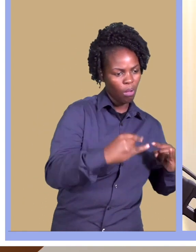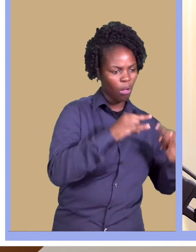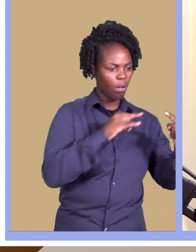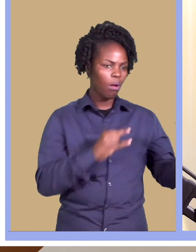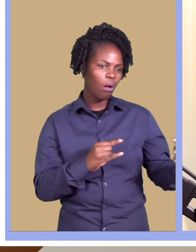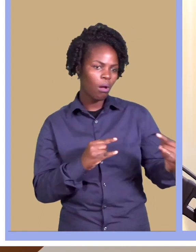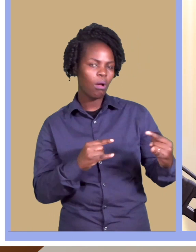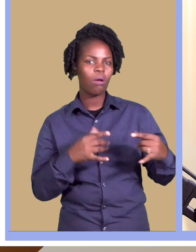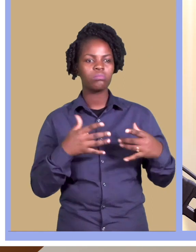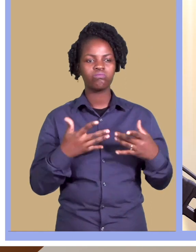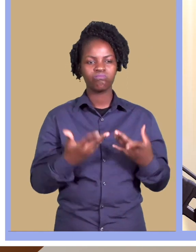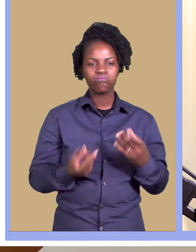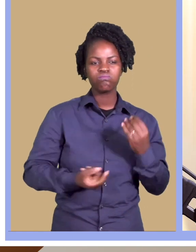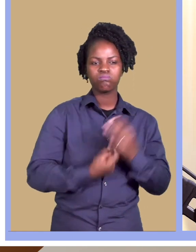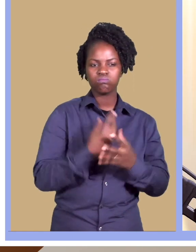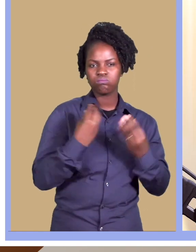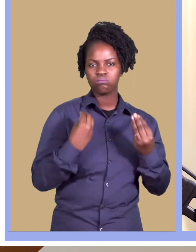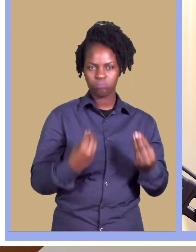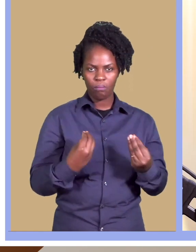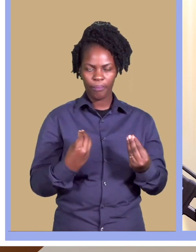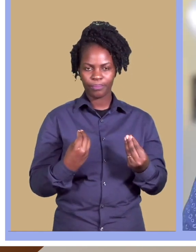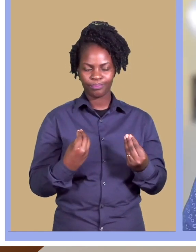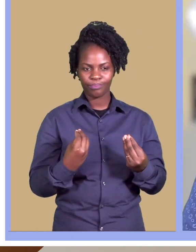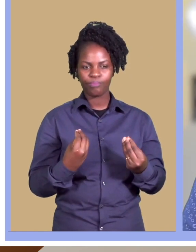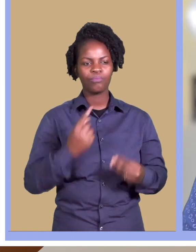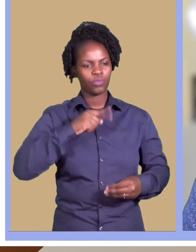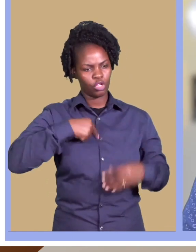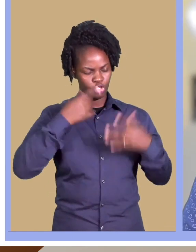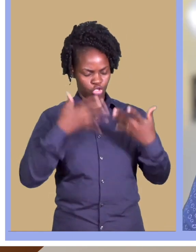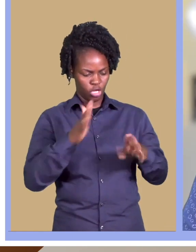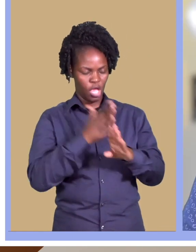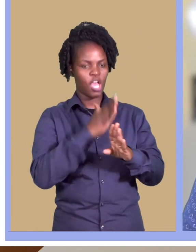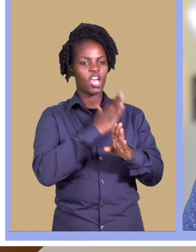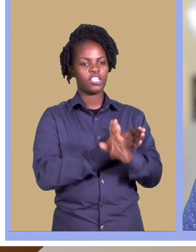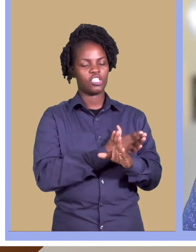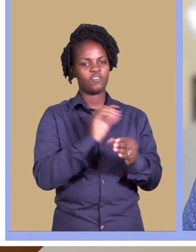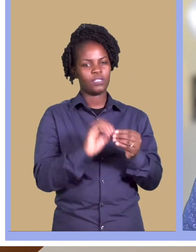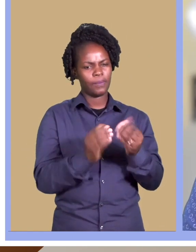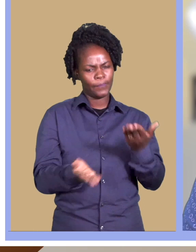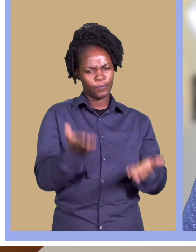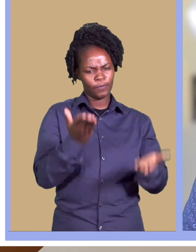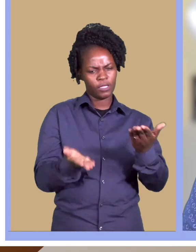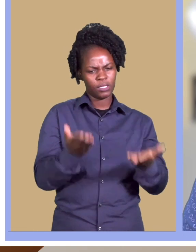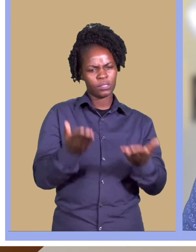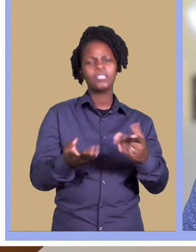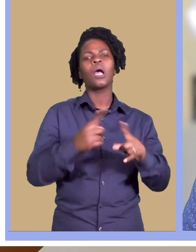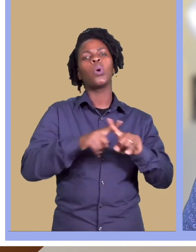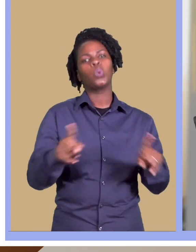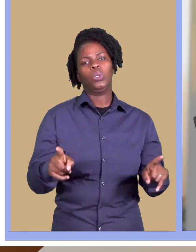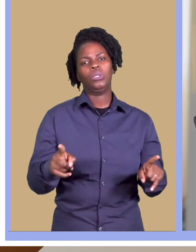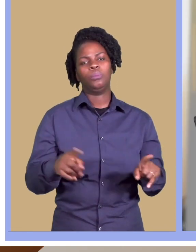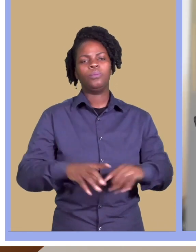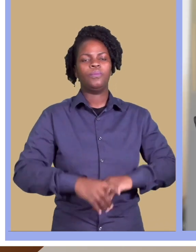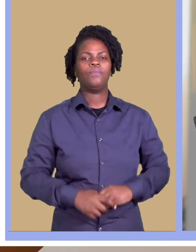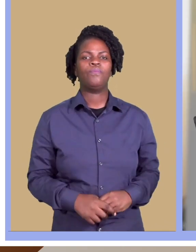dos primeiros passos é se fazer uma avaliação rápida, né? Que chama-se Rapid Assessment. Então